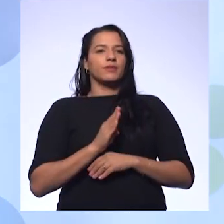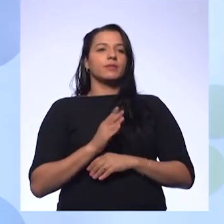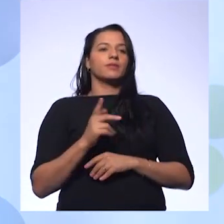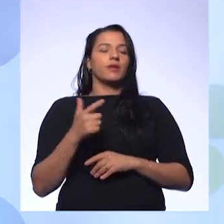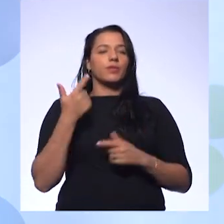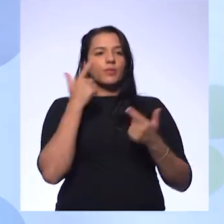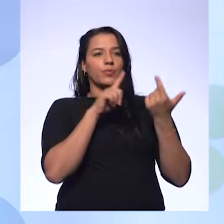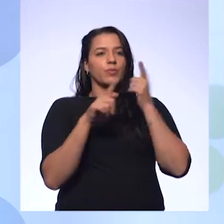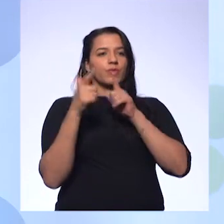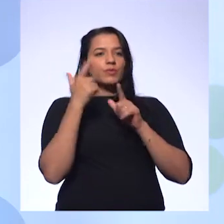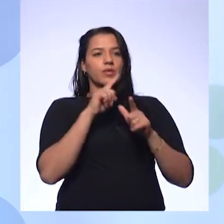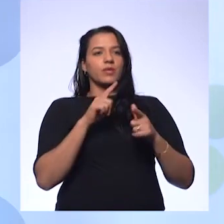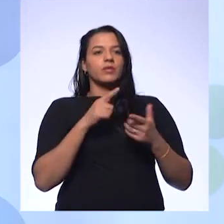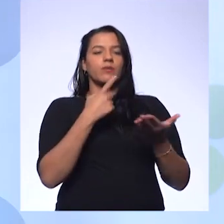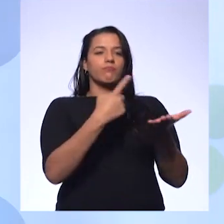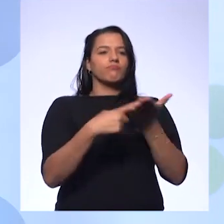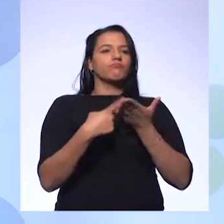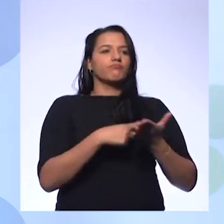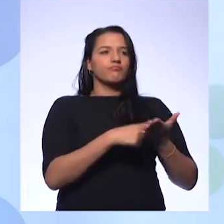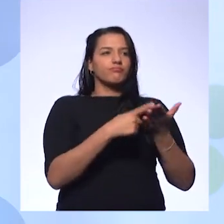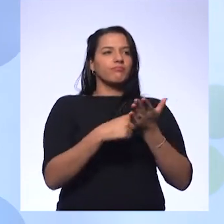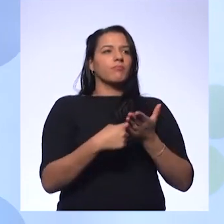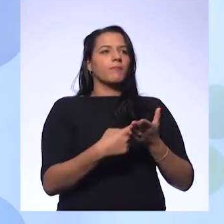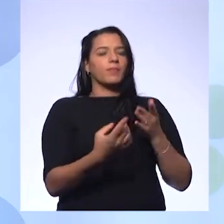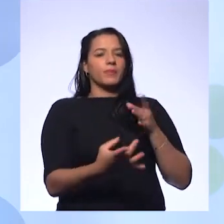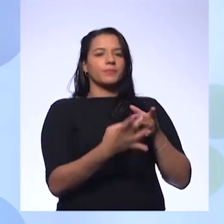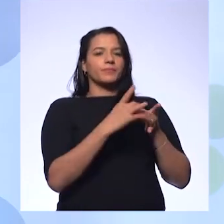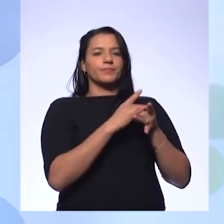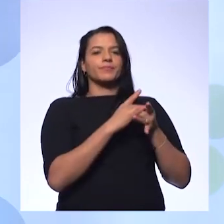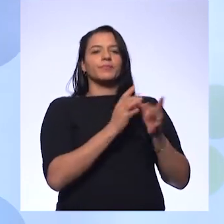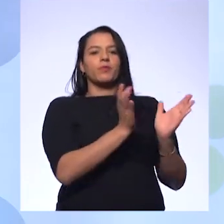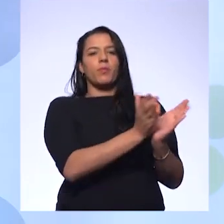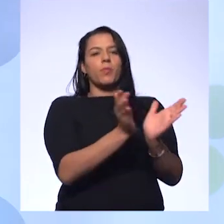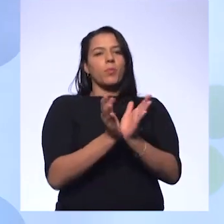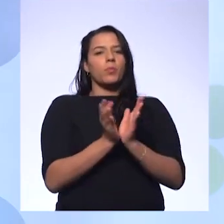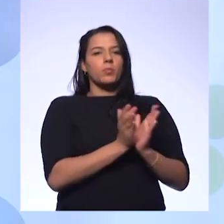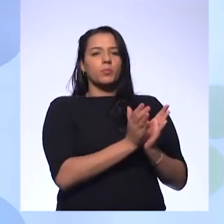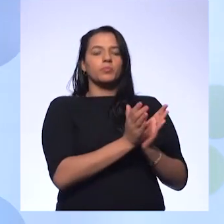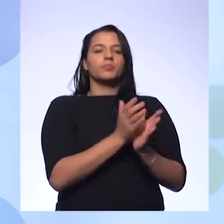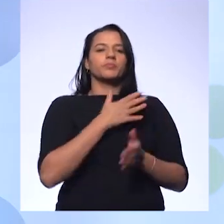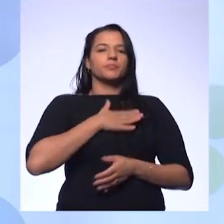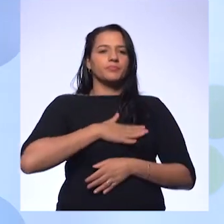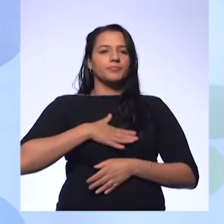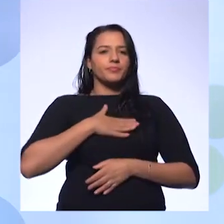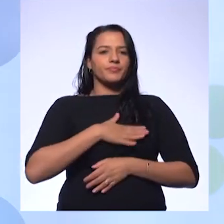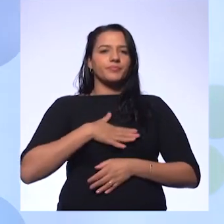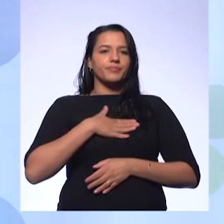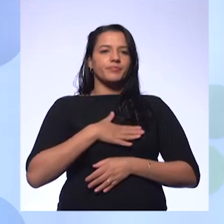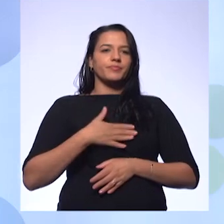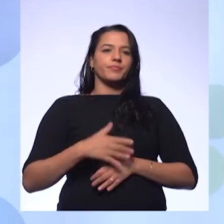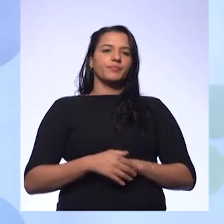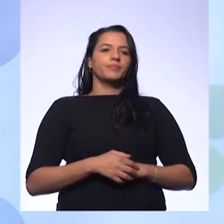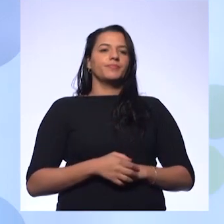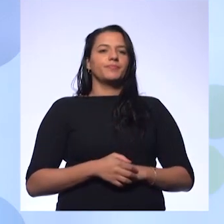consegue mobilizar o apoio de diversos grupos com essa frente aí eleitoral que